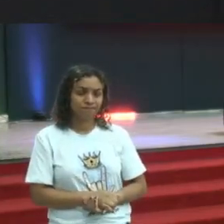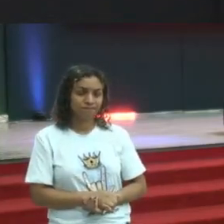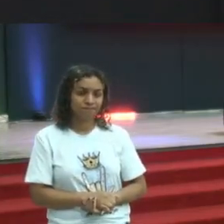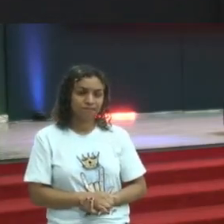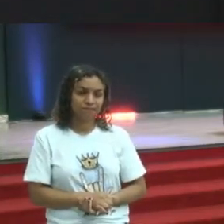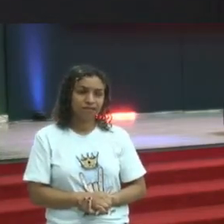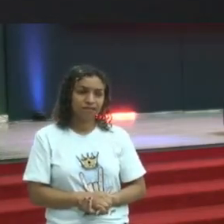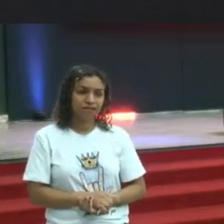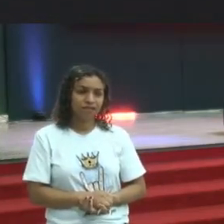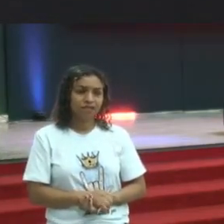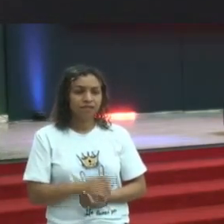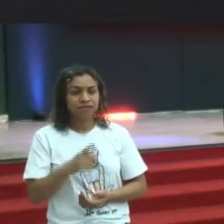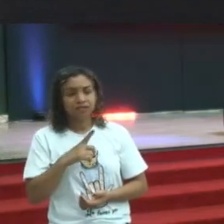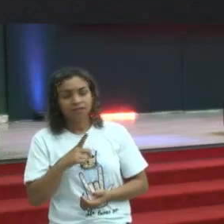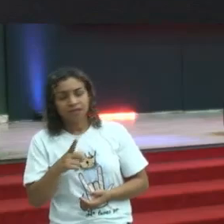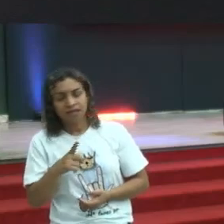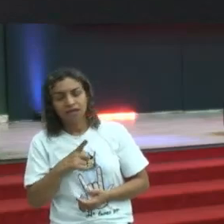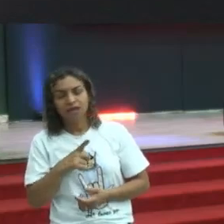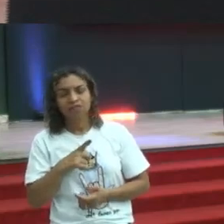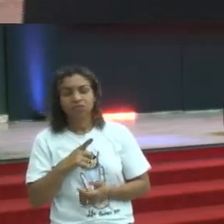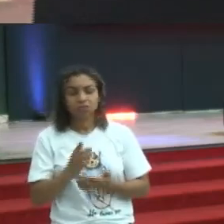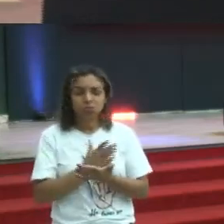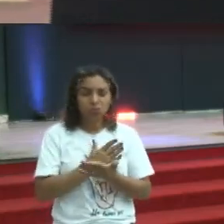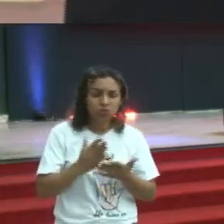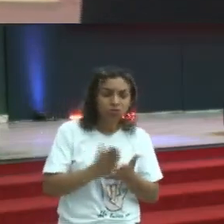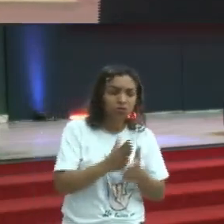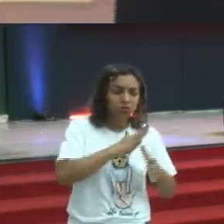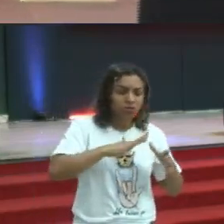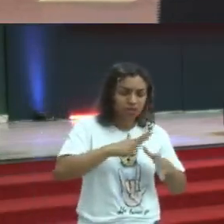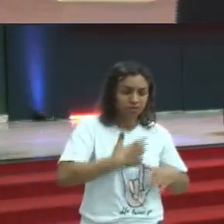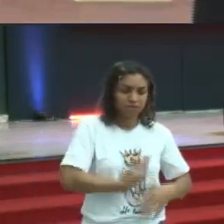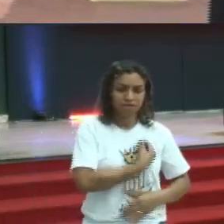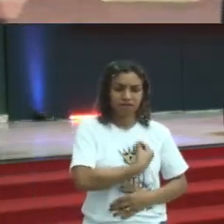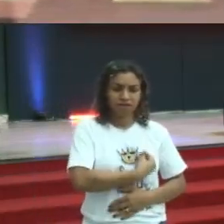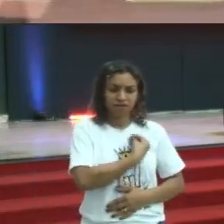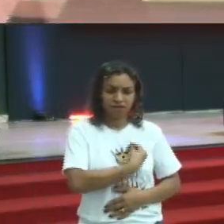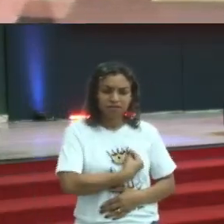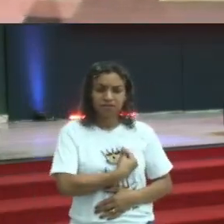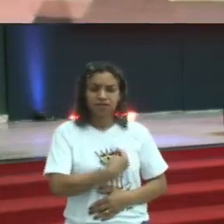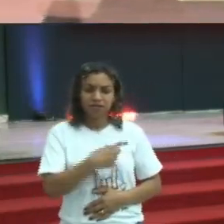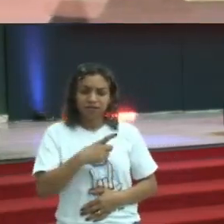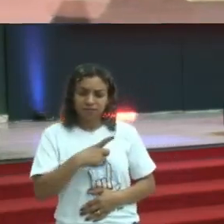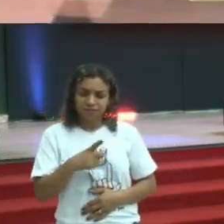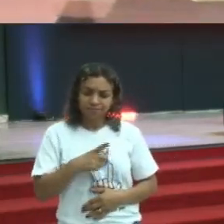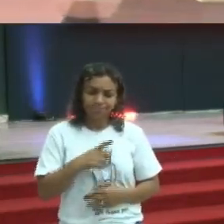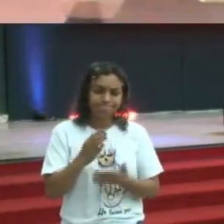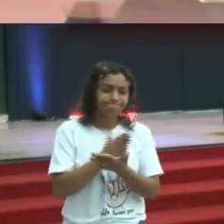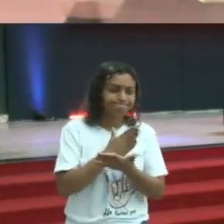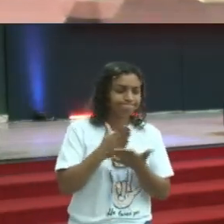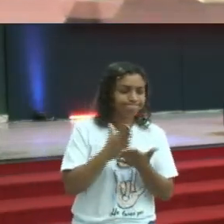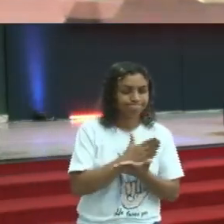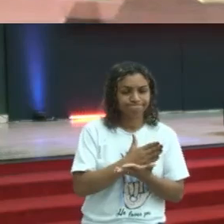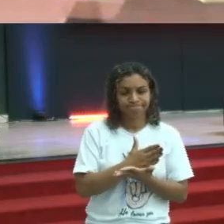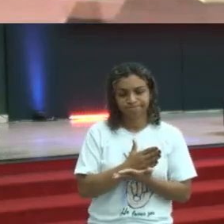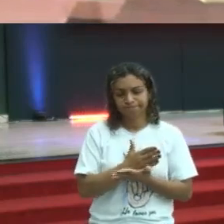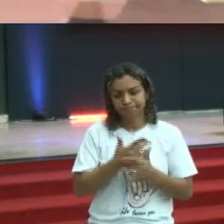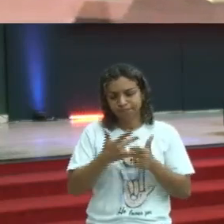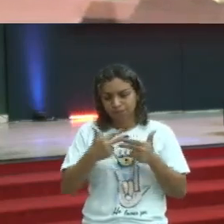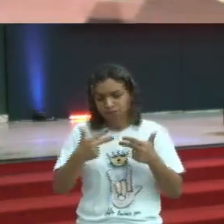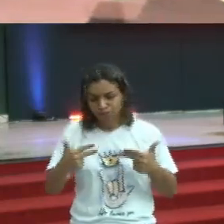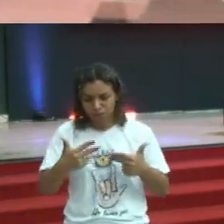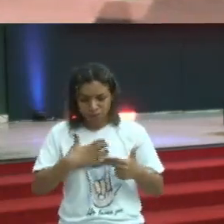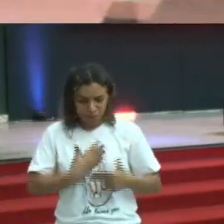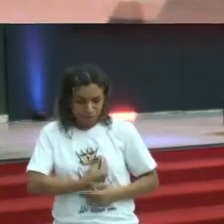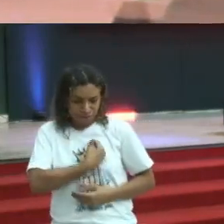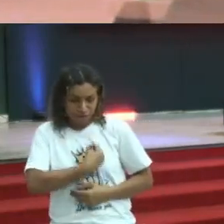Se existem algumas áreas da minha vida, se existem algumas coisas na minha